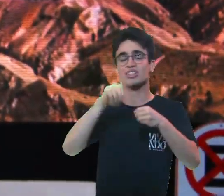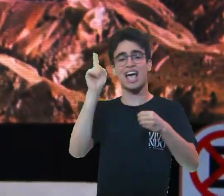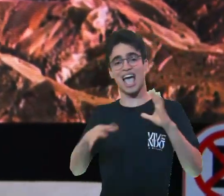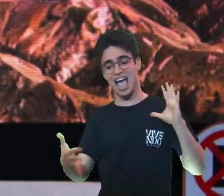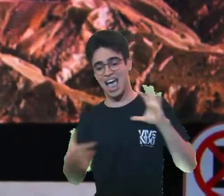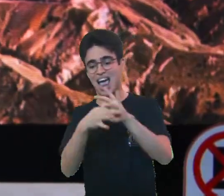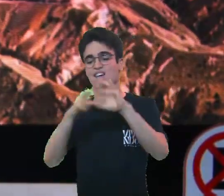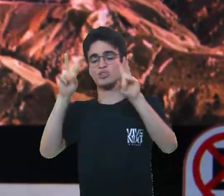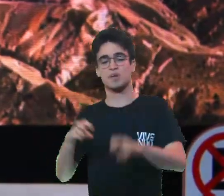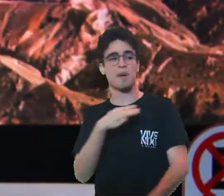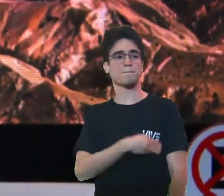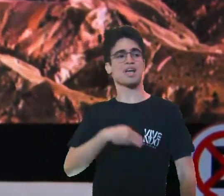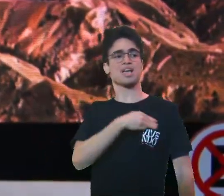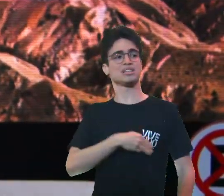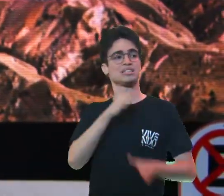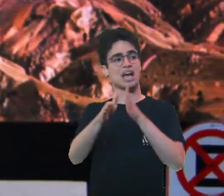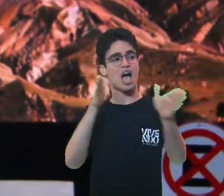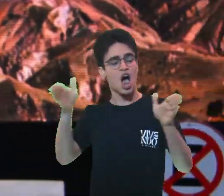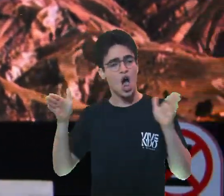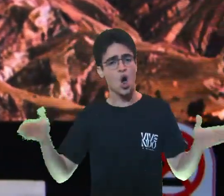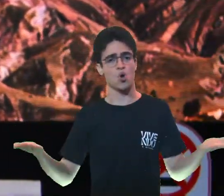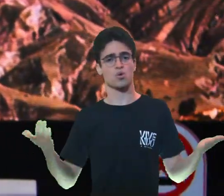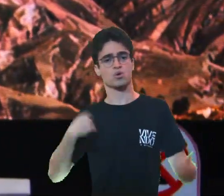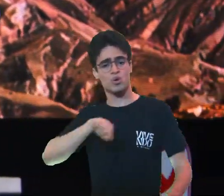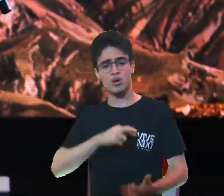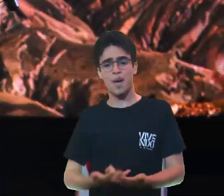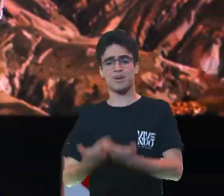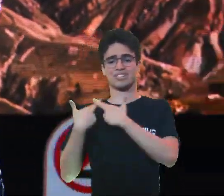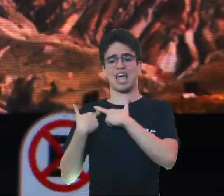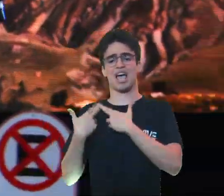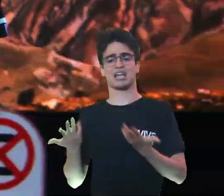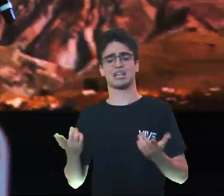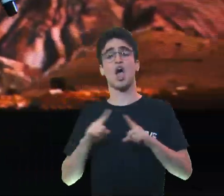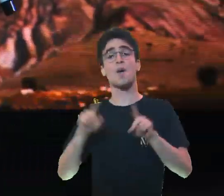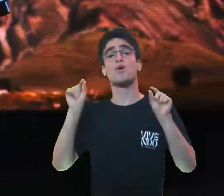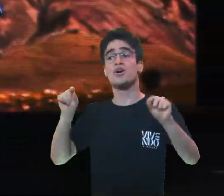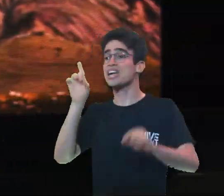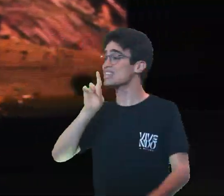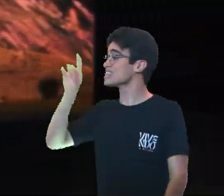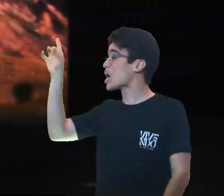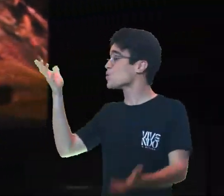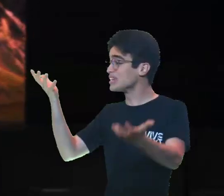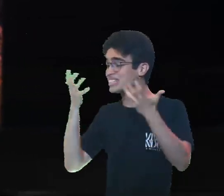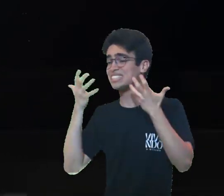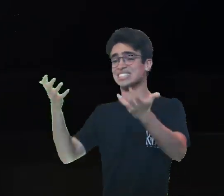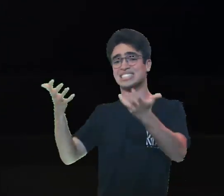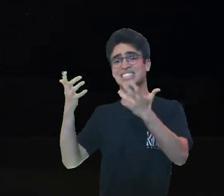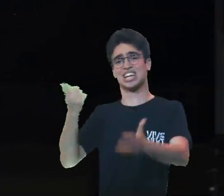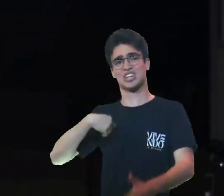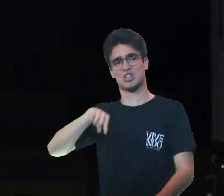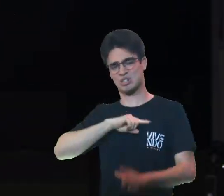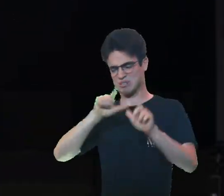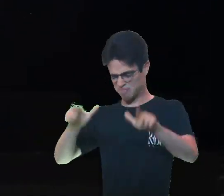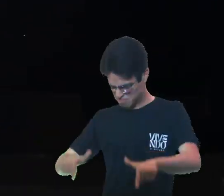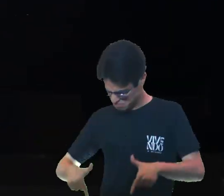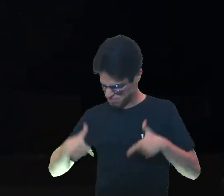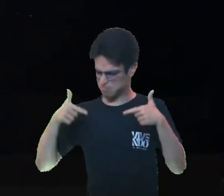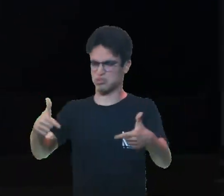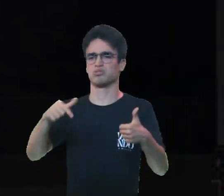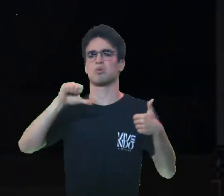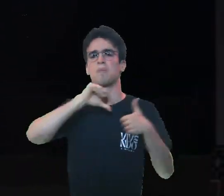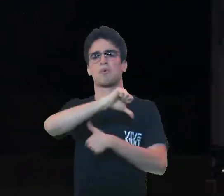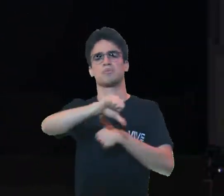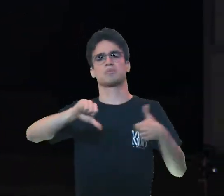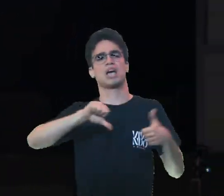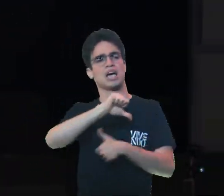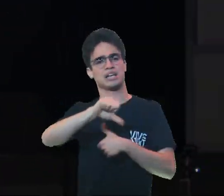missional depositada em nossos ombros. Mas Deus está esperando de nós essa mudança de tendas.